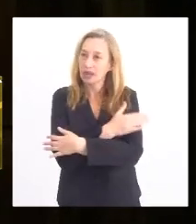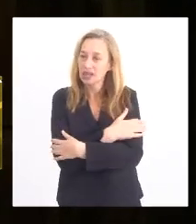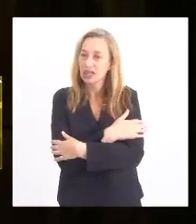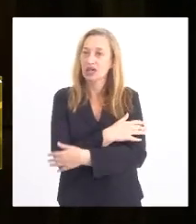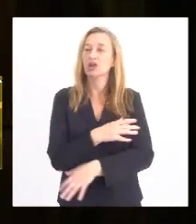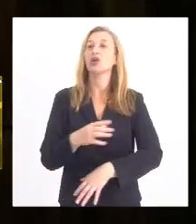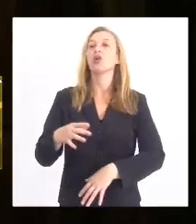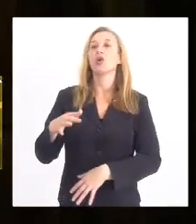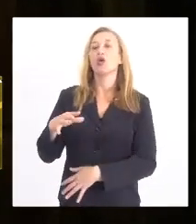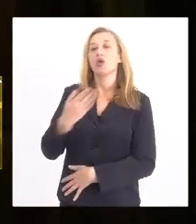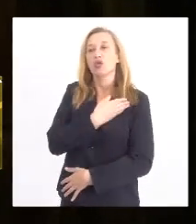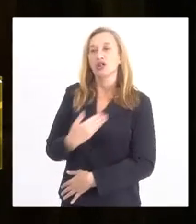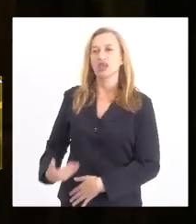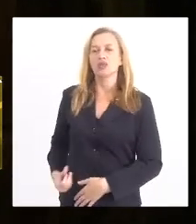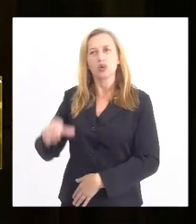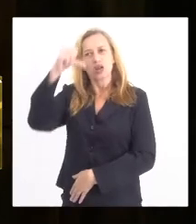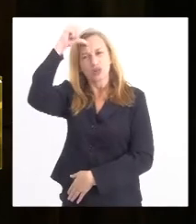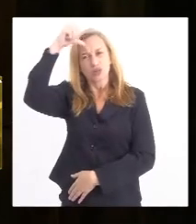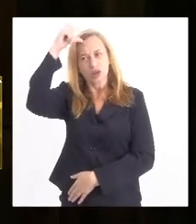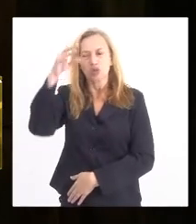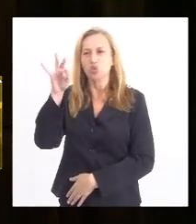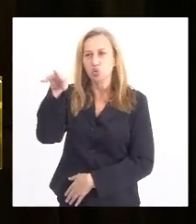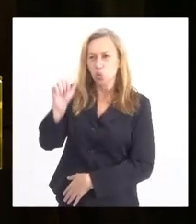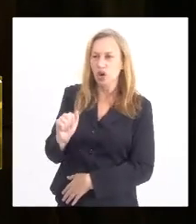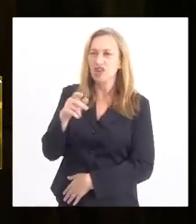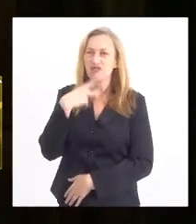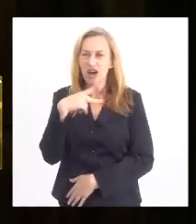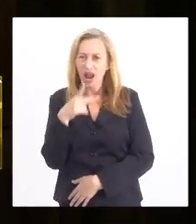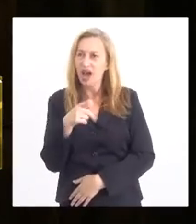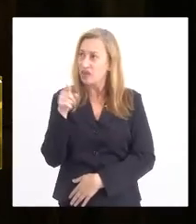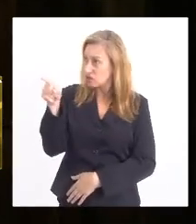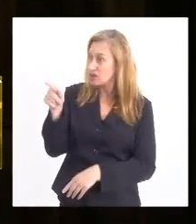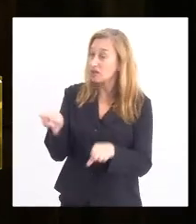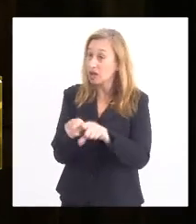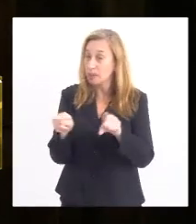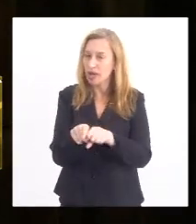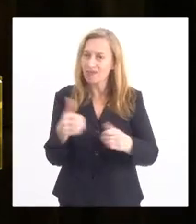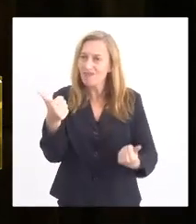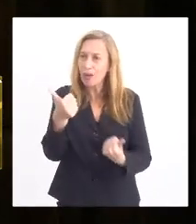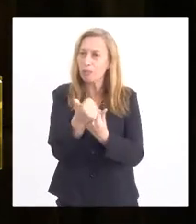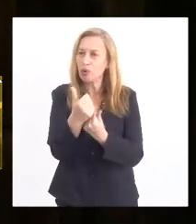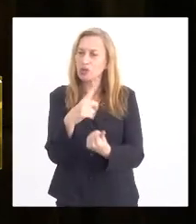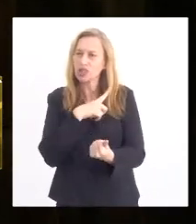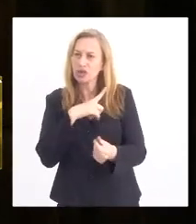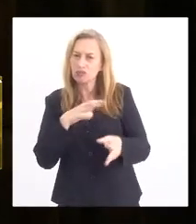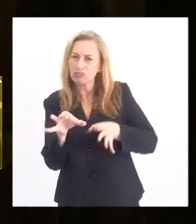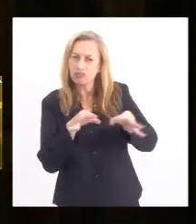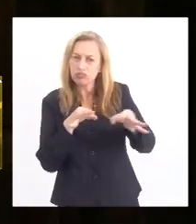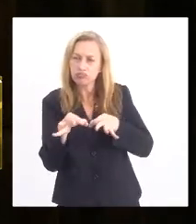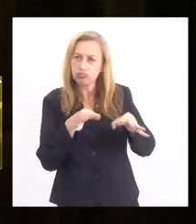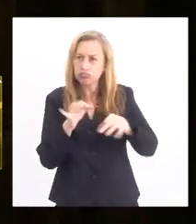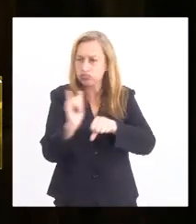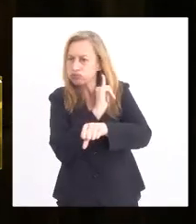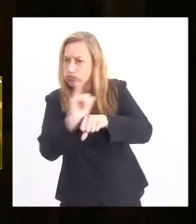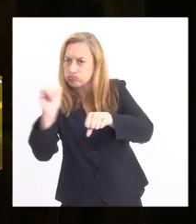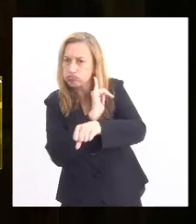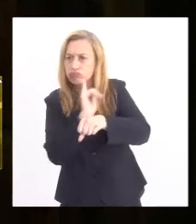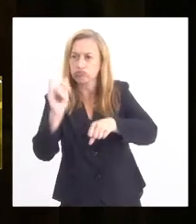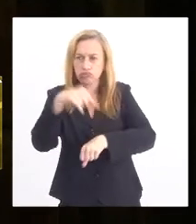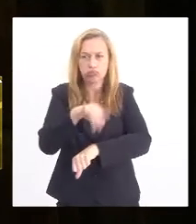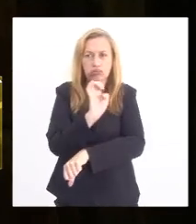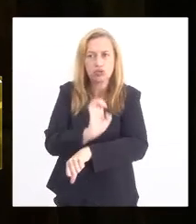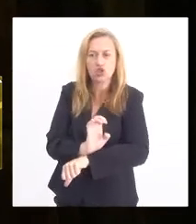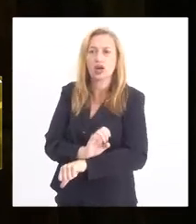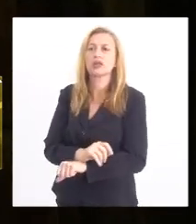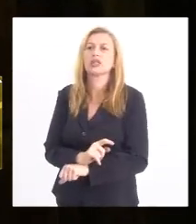governador Cláudio Castro o e dizer a ele que dizer a você também que conta conosco para os planejamentos estratégicos aqui do